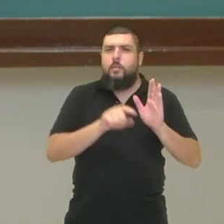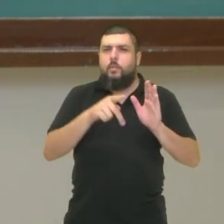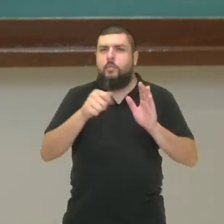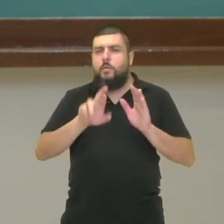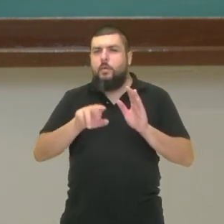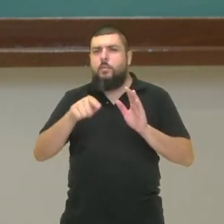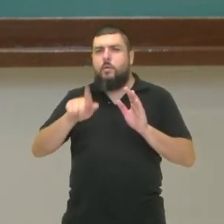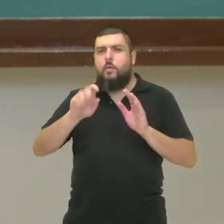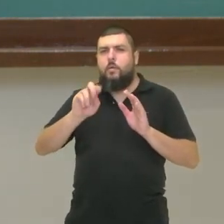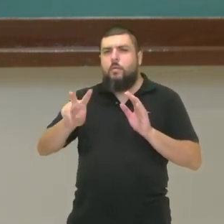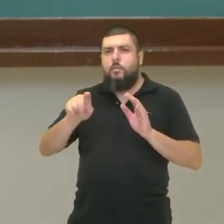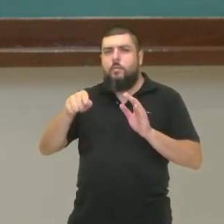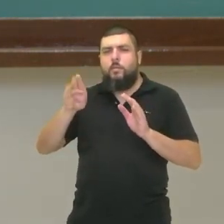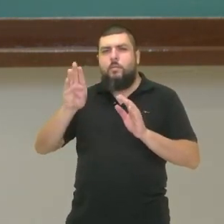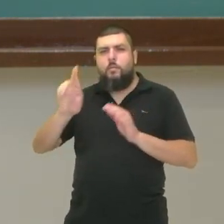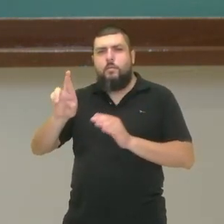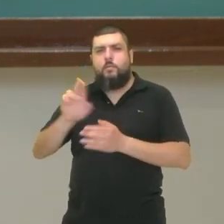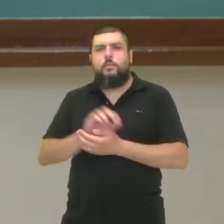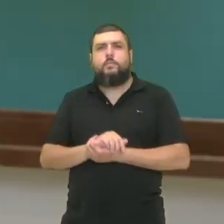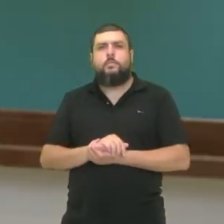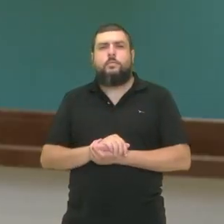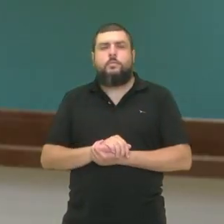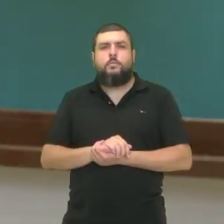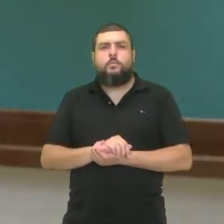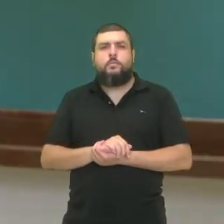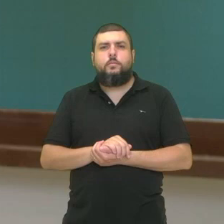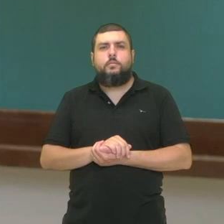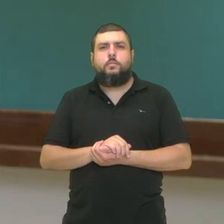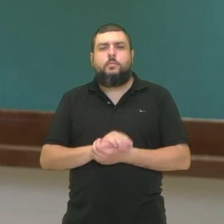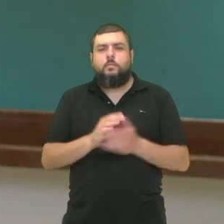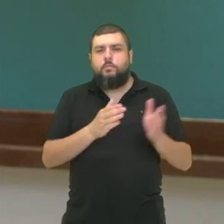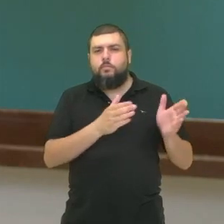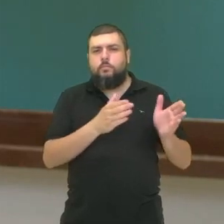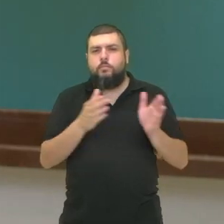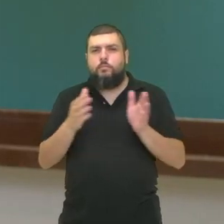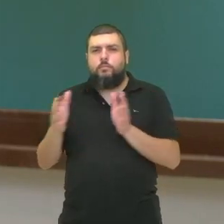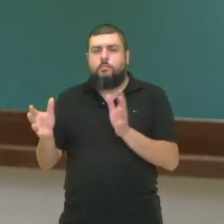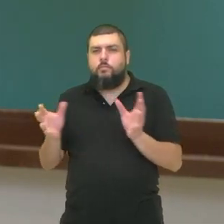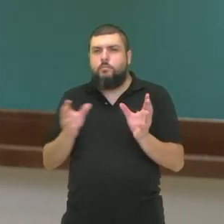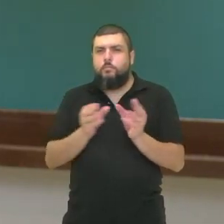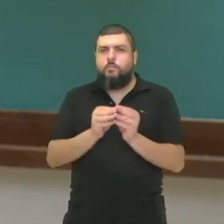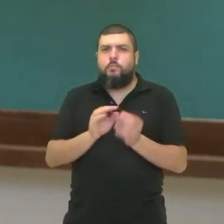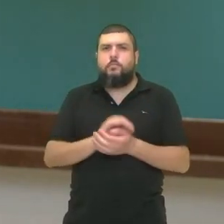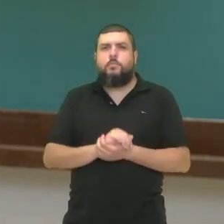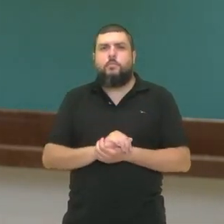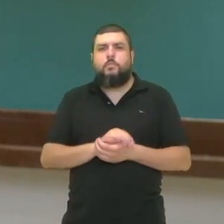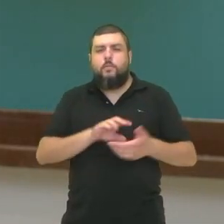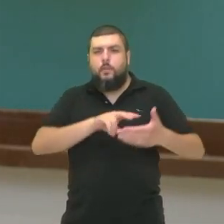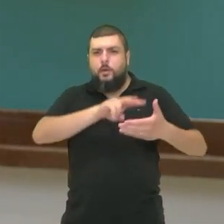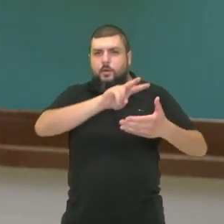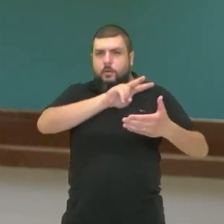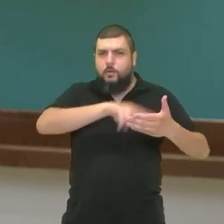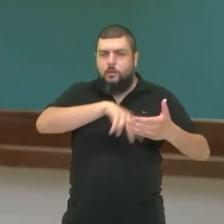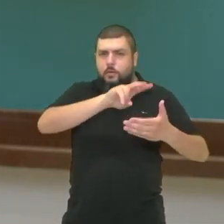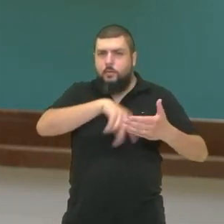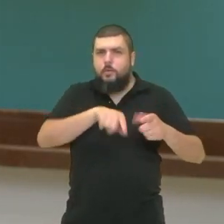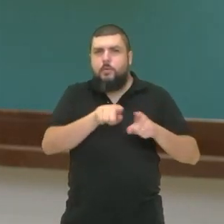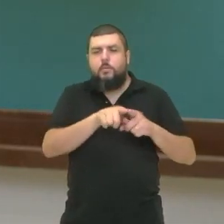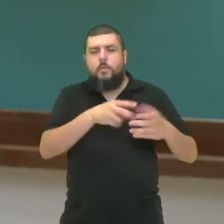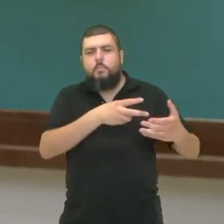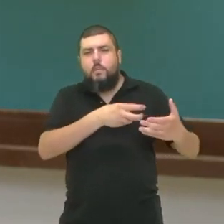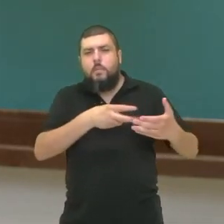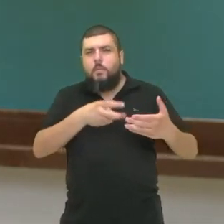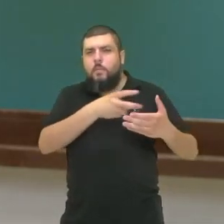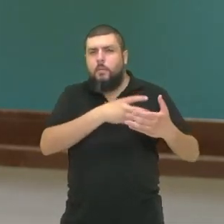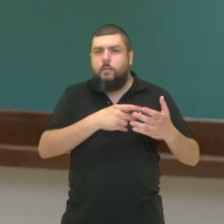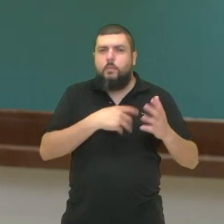redação.pr.gov.br. Combinado? O que aprendemos? Lemos e interpretamos textos motivadores da